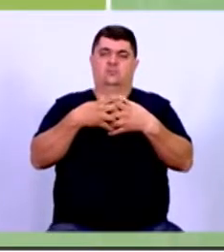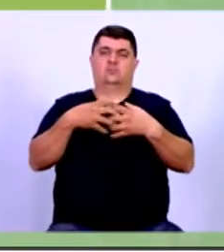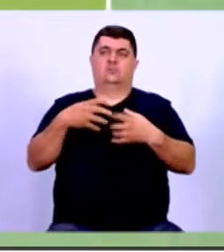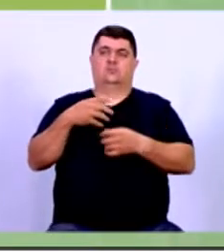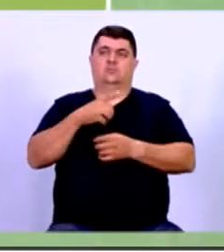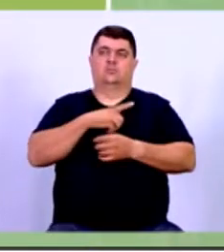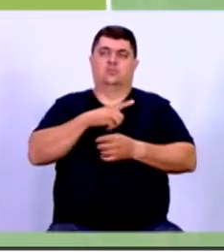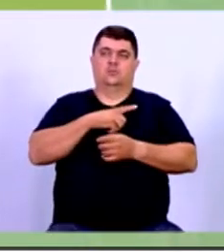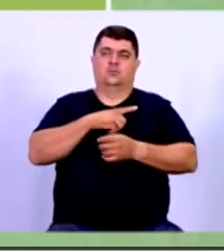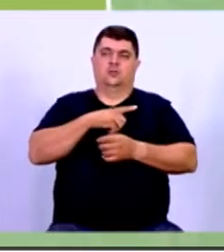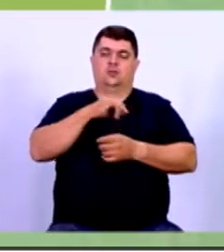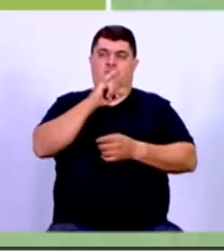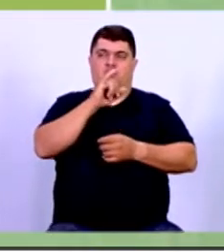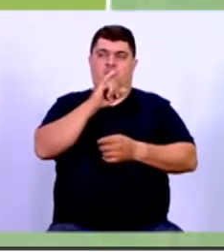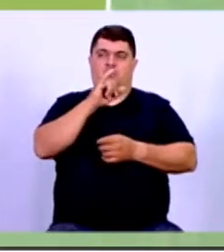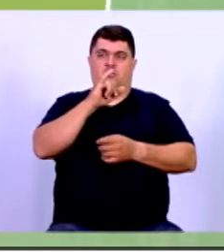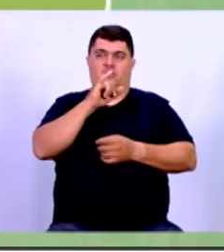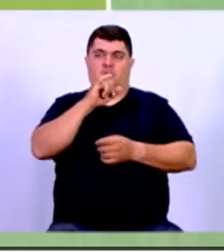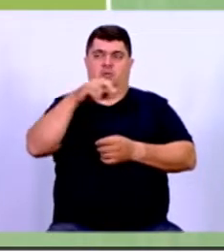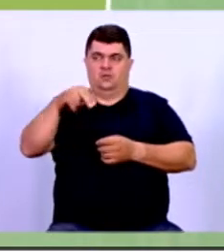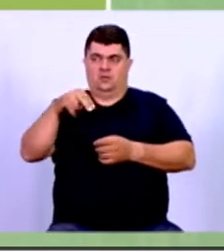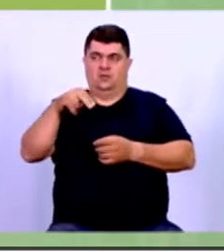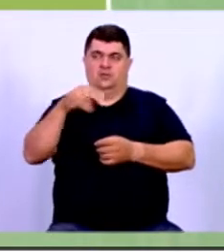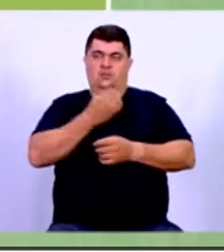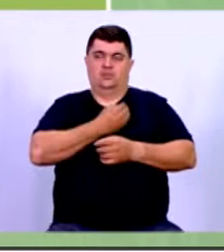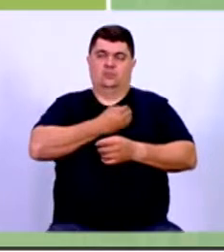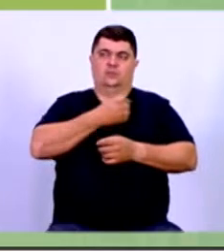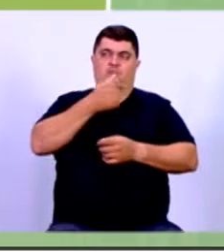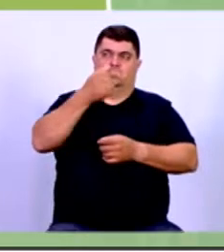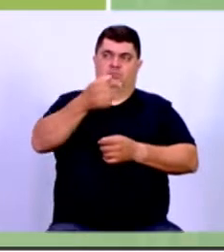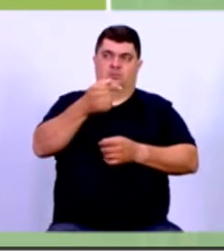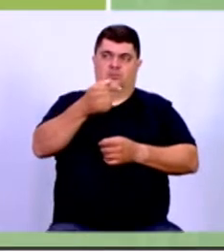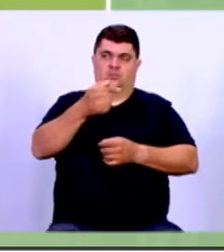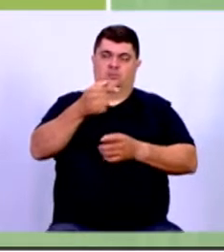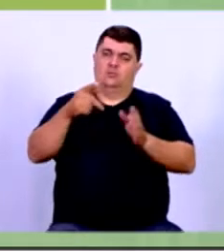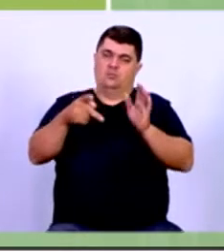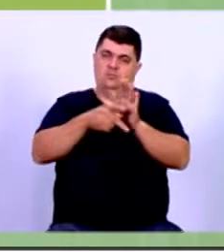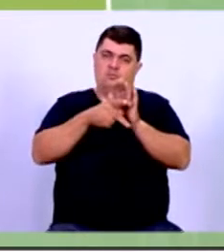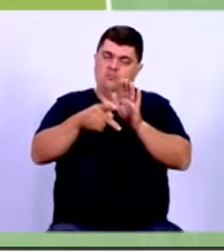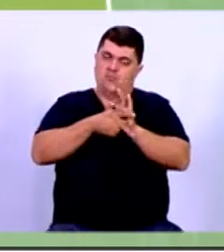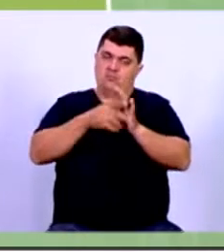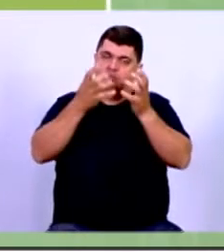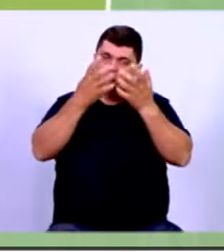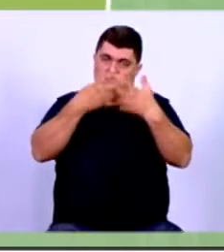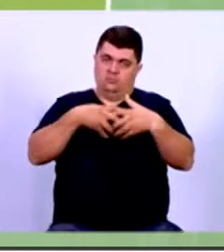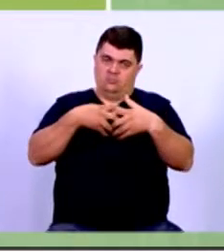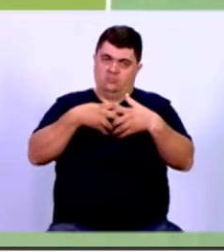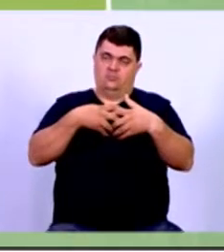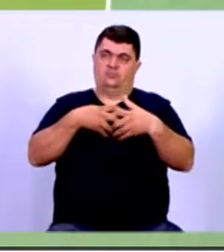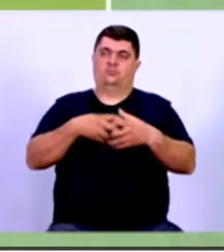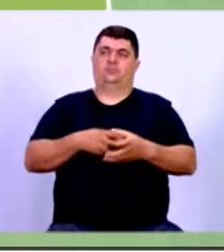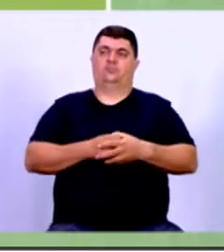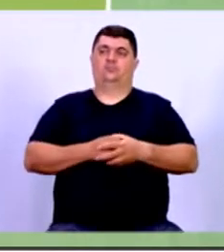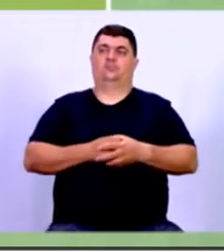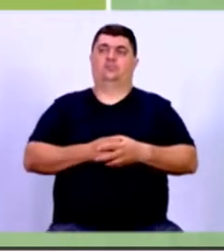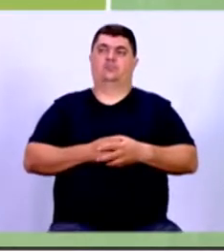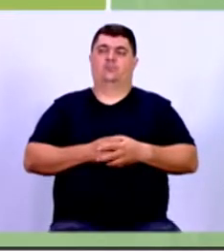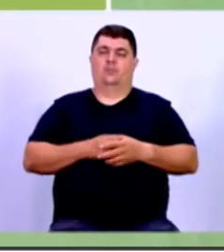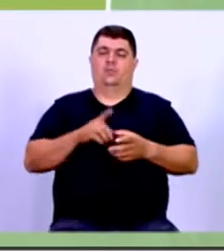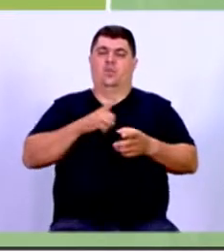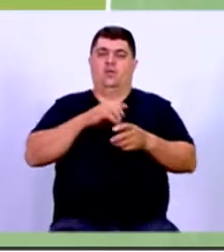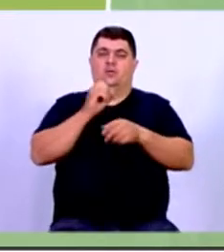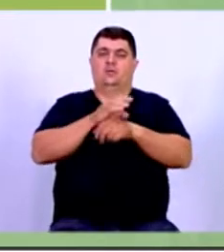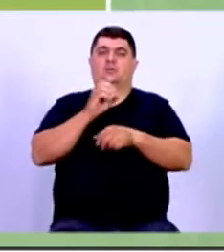depois a Instrução Normativa número 7. Na Instrução Normativa número 7 da Pró-Reitoria de Ensino, vem